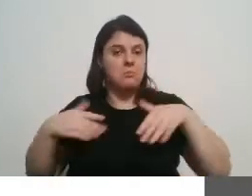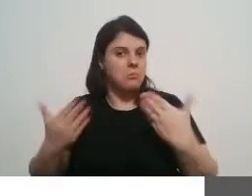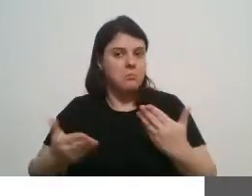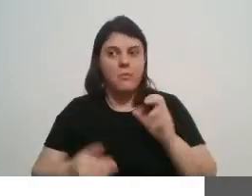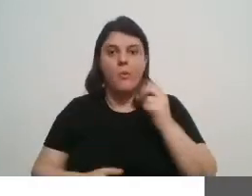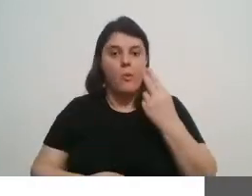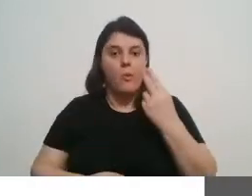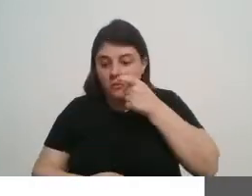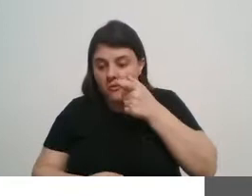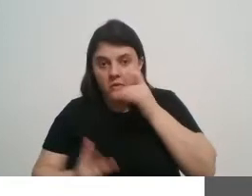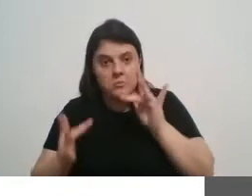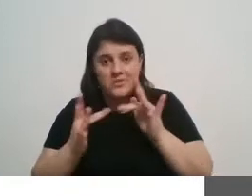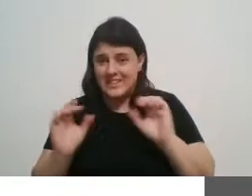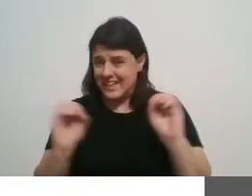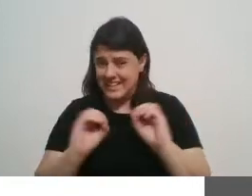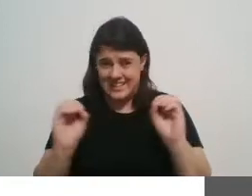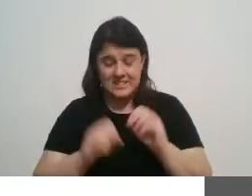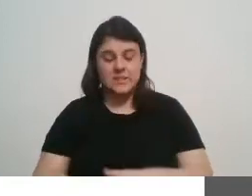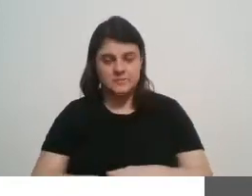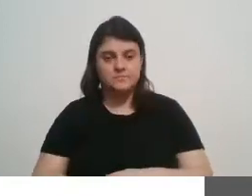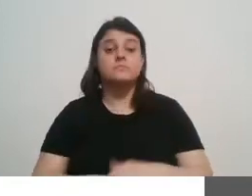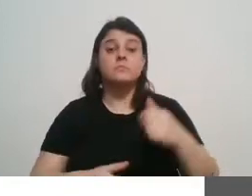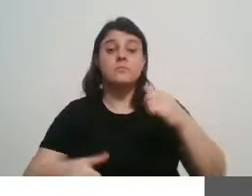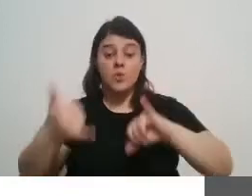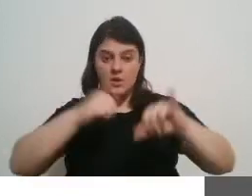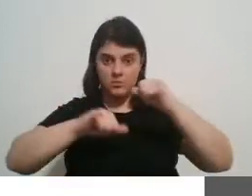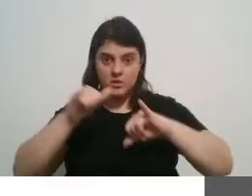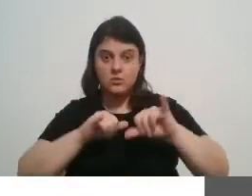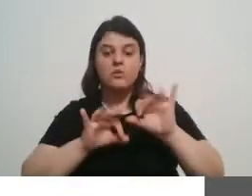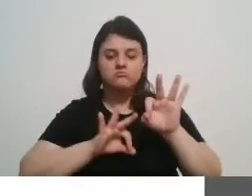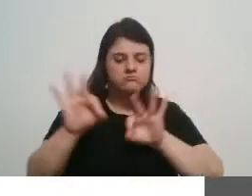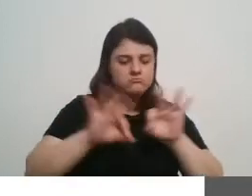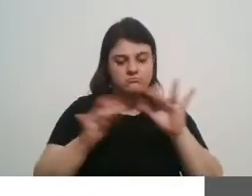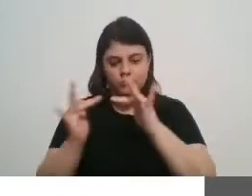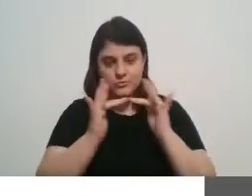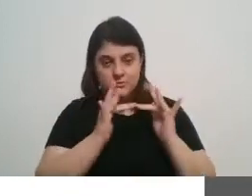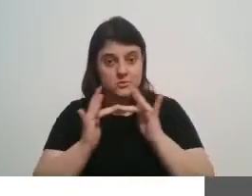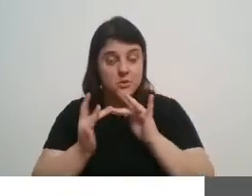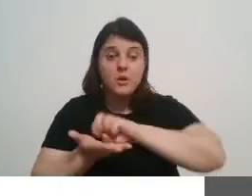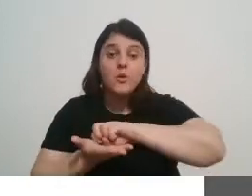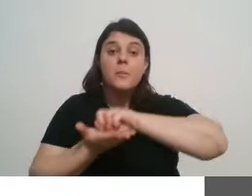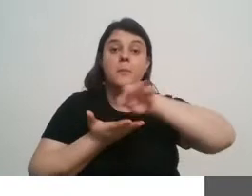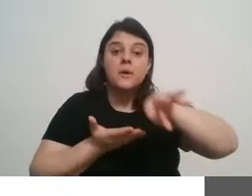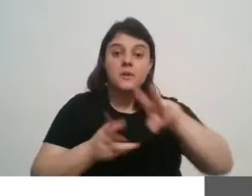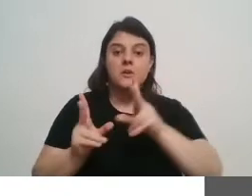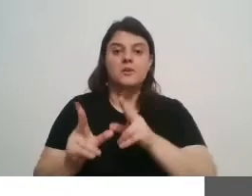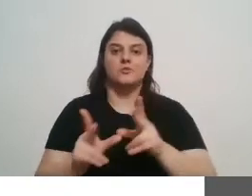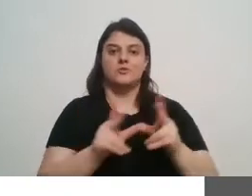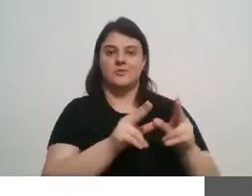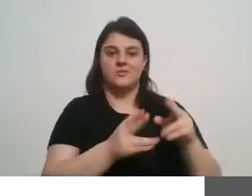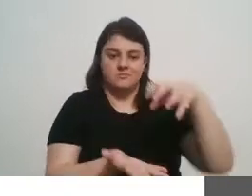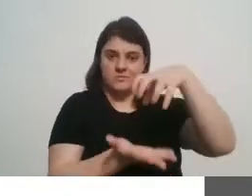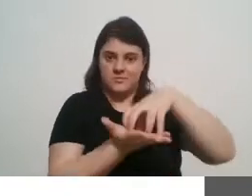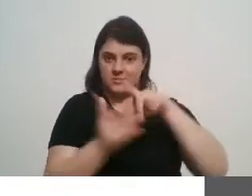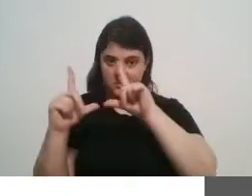os contatos. O laboratório produzia os contatos e mandava para a editoria do departamento fotográfico.